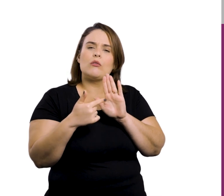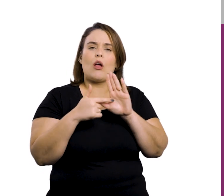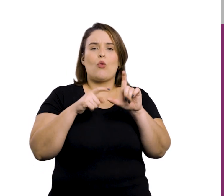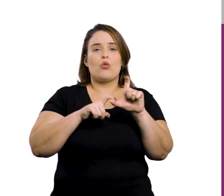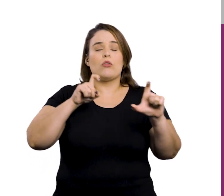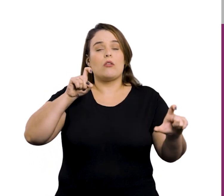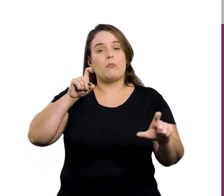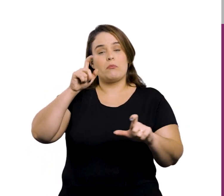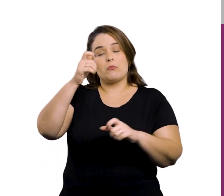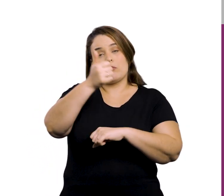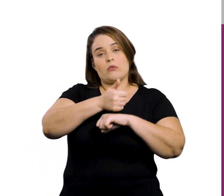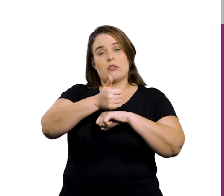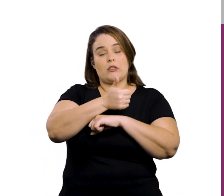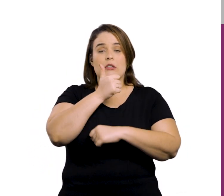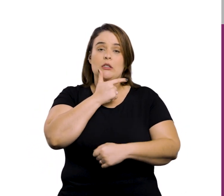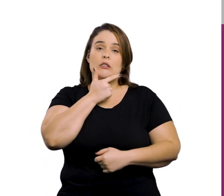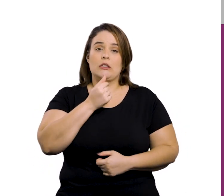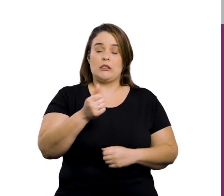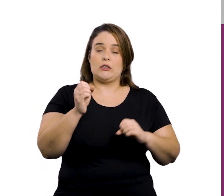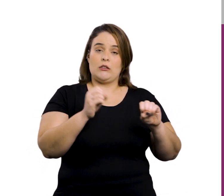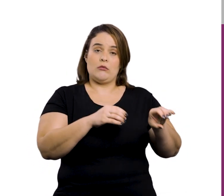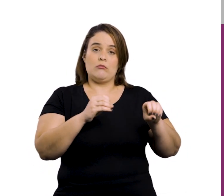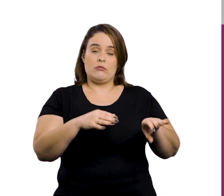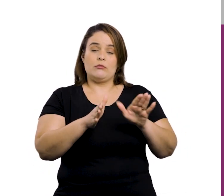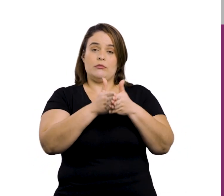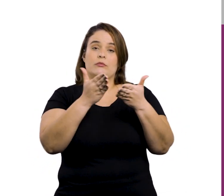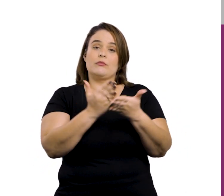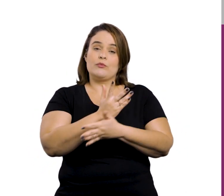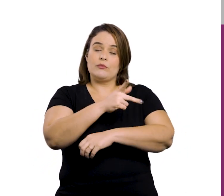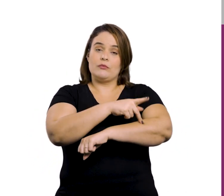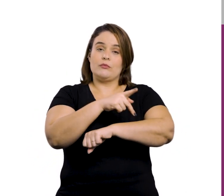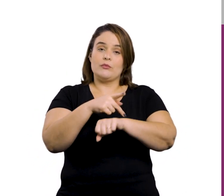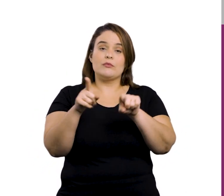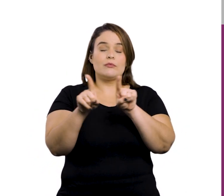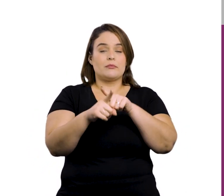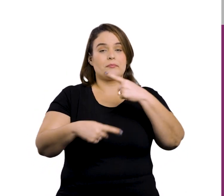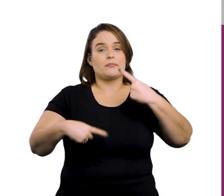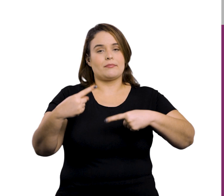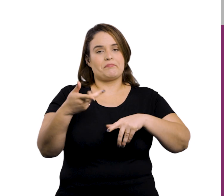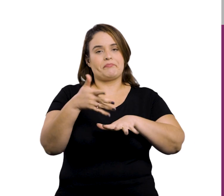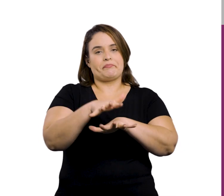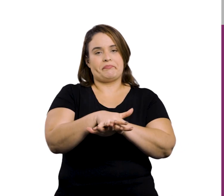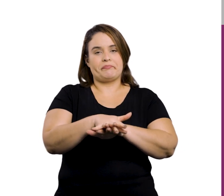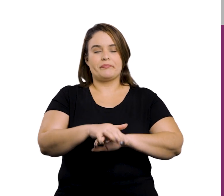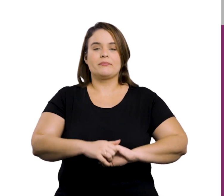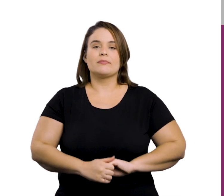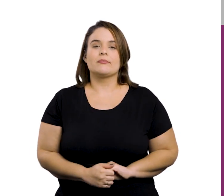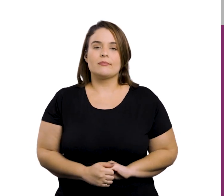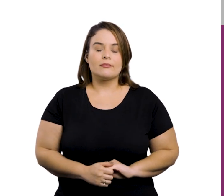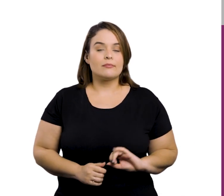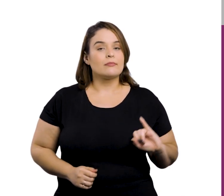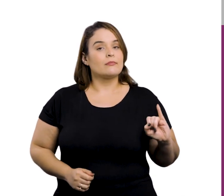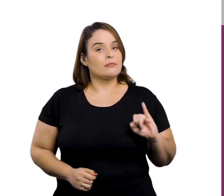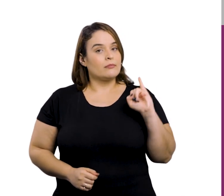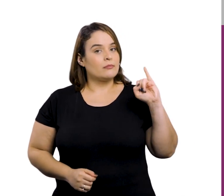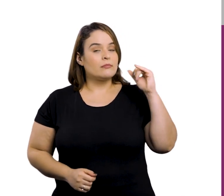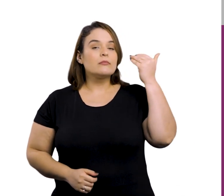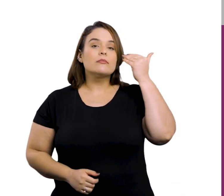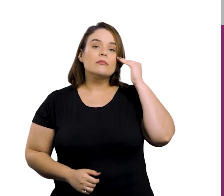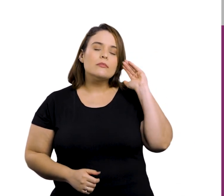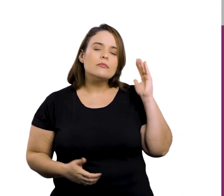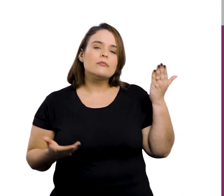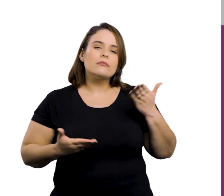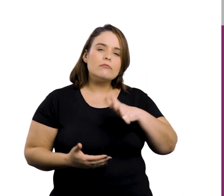autonomia das e dos profissionais da educação, os livros pedagógicos e as políticas inclusivas. O que é muito